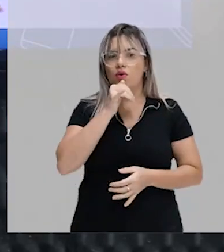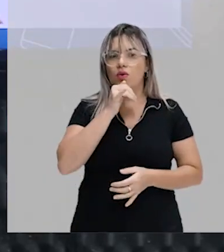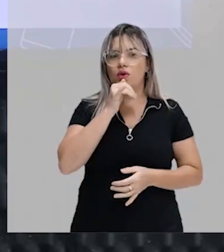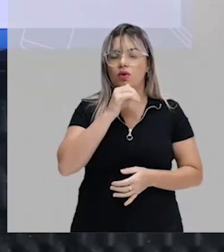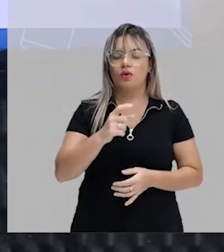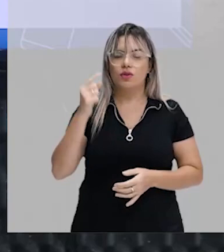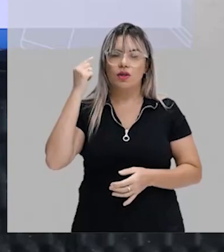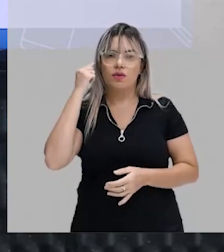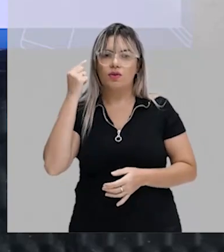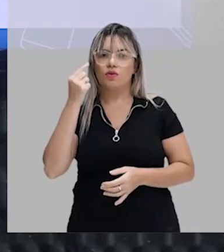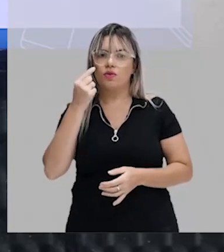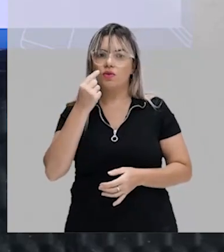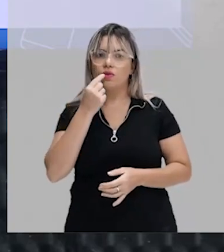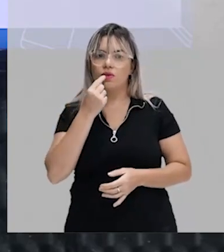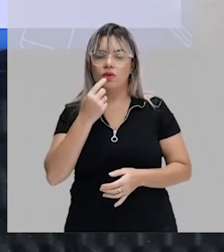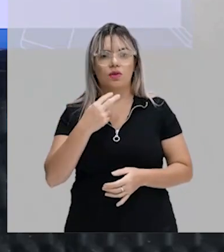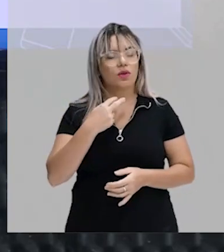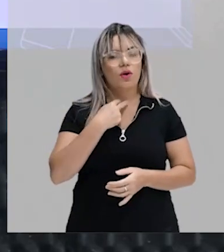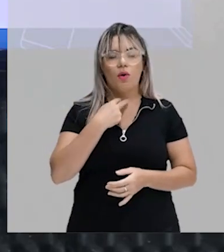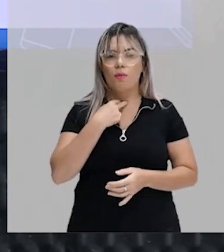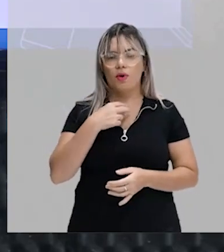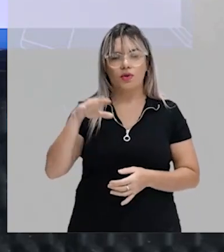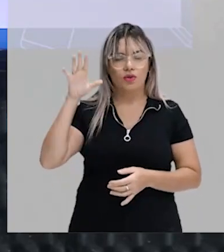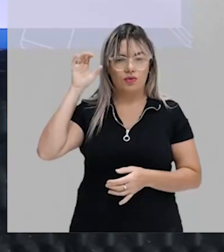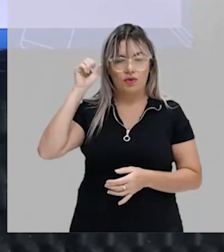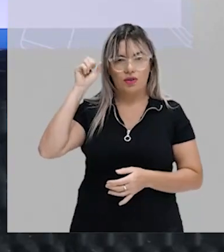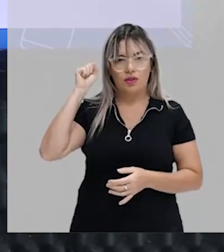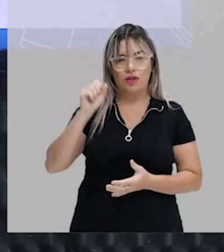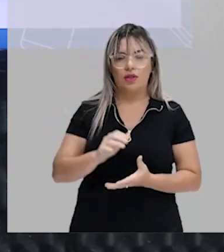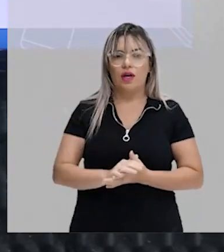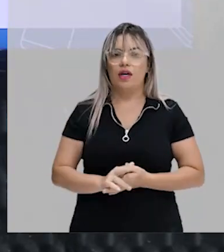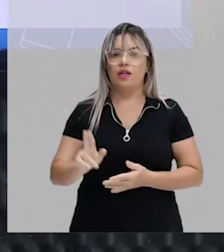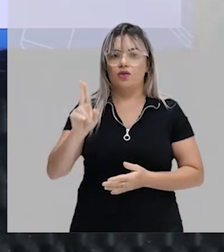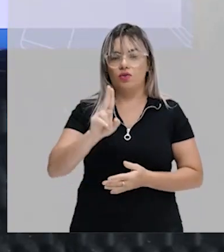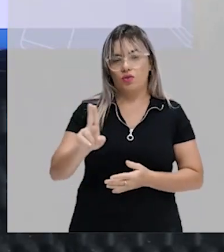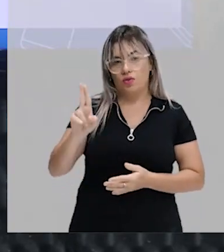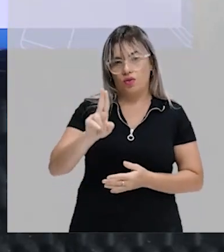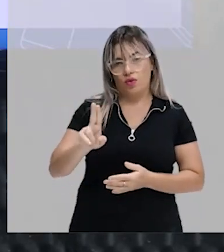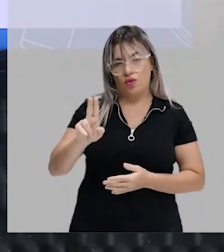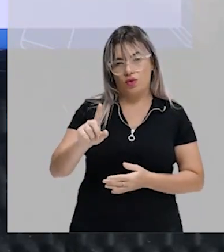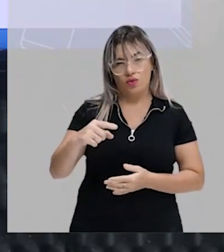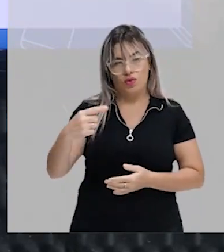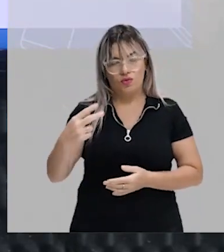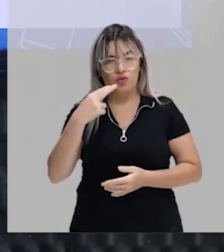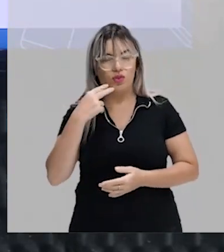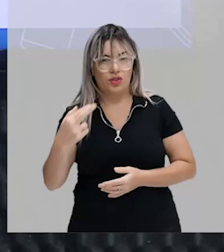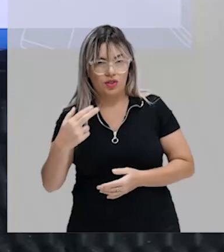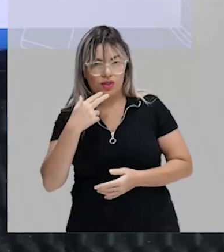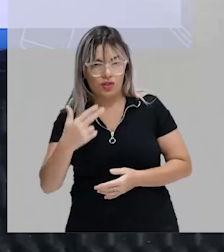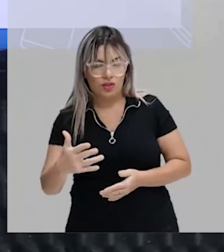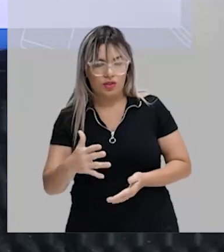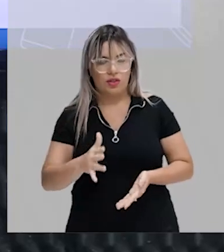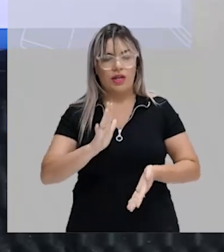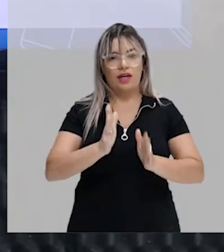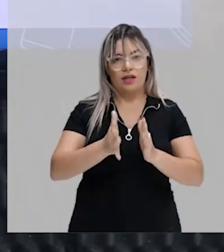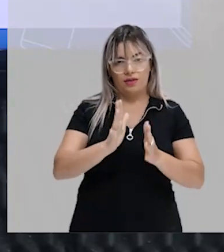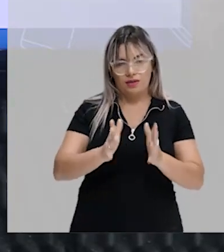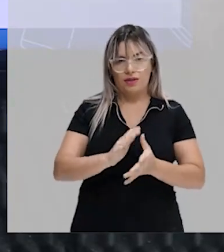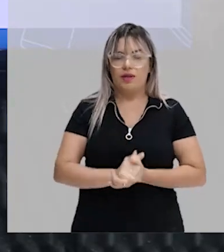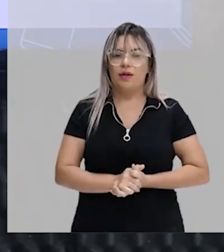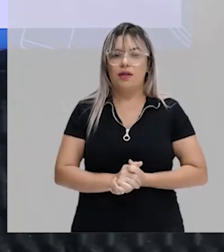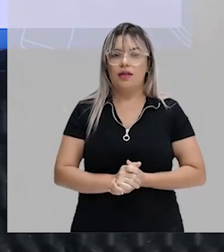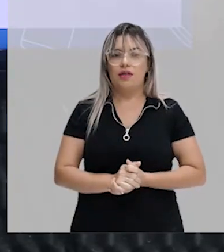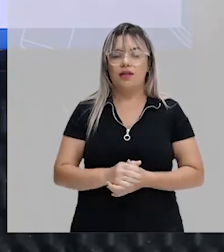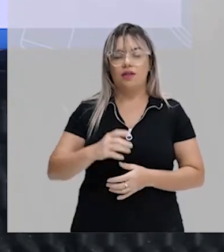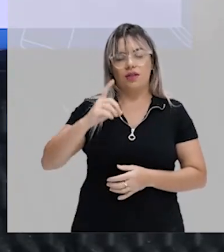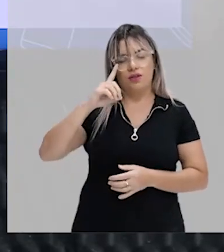que a minha colega aqui está interpretando para eles. Então, dentro do nosso dia a dia, nós usamos